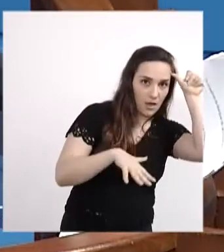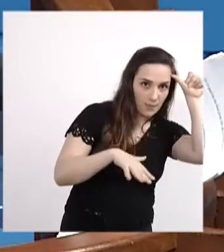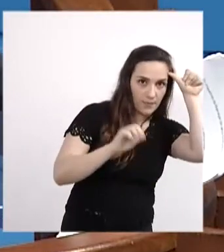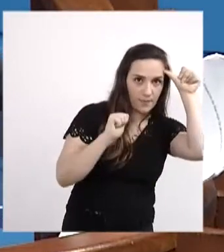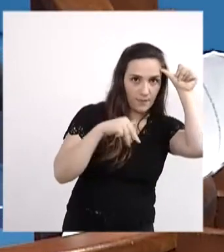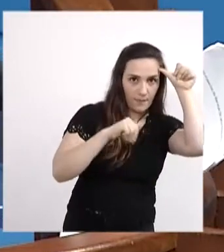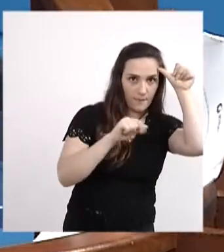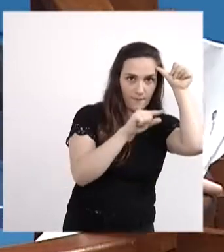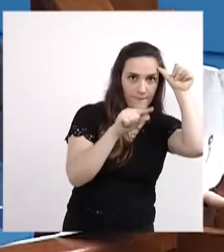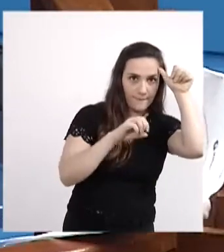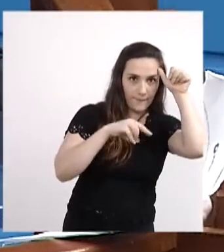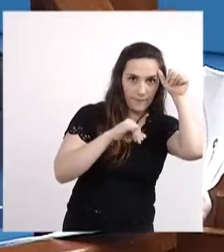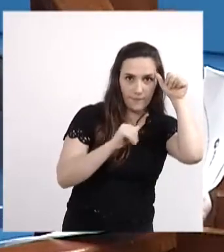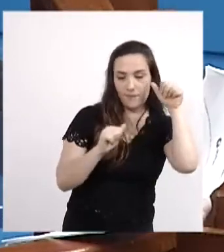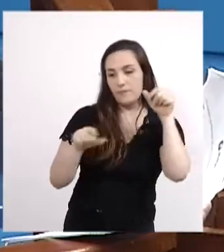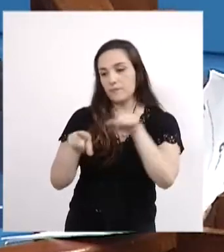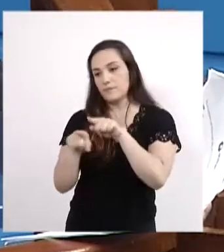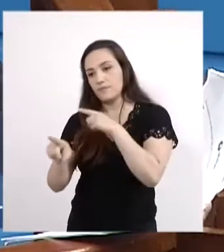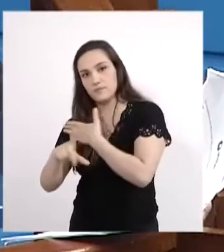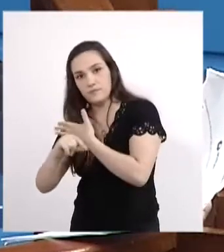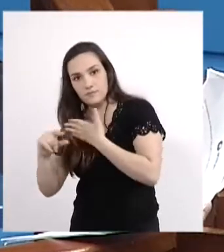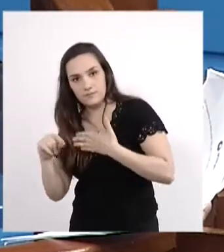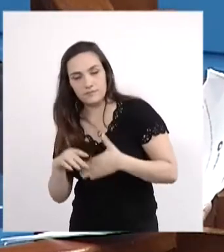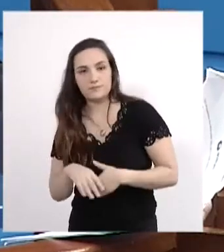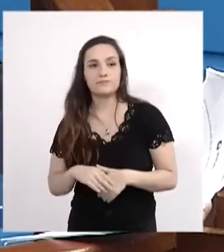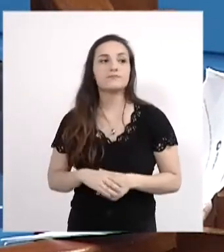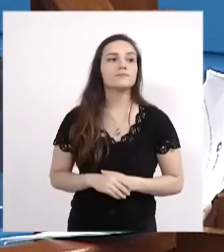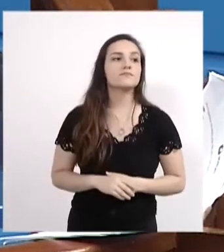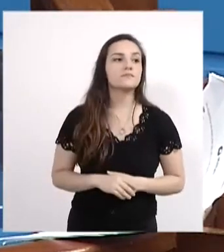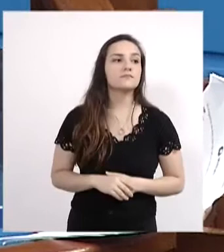biomas. Há, nesses países,